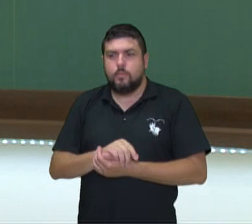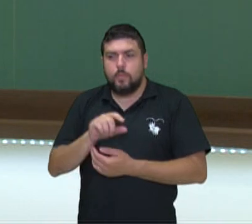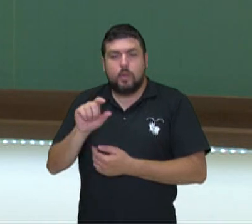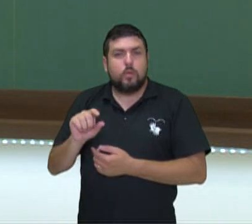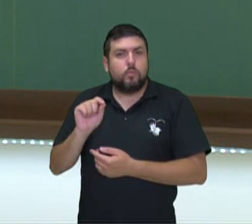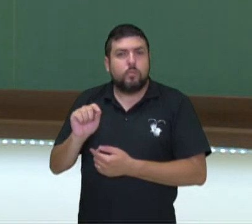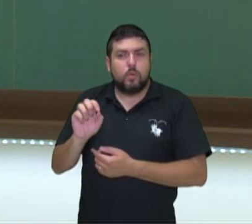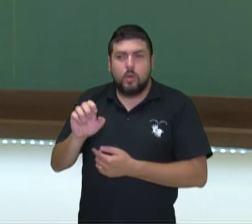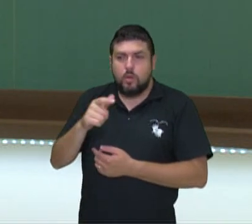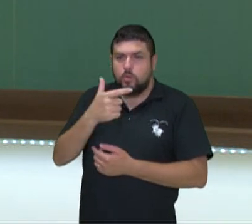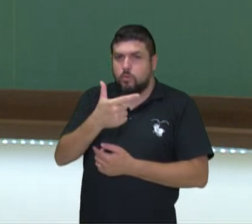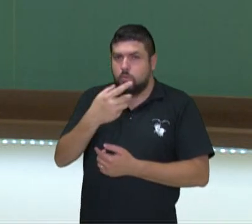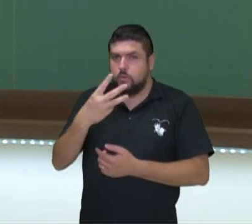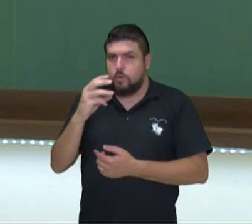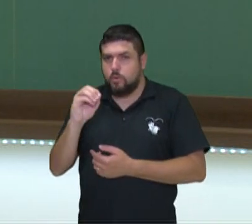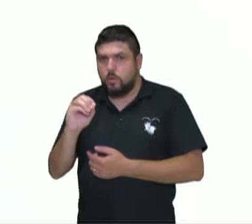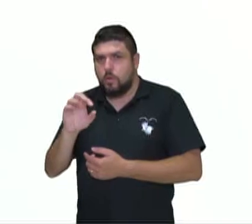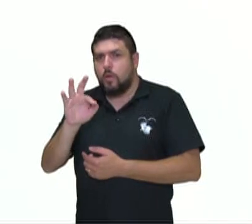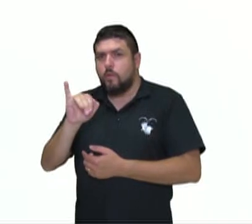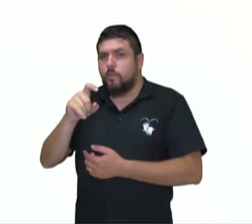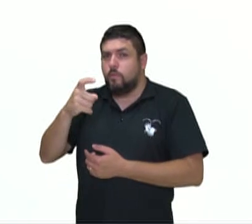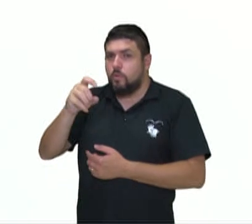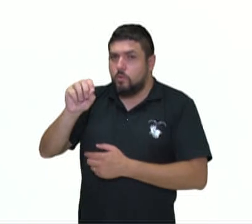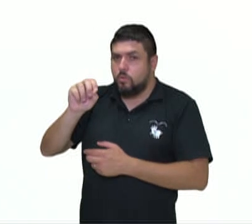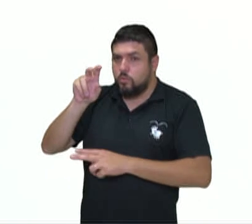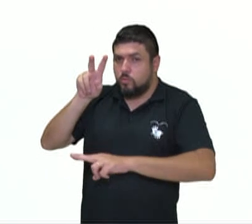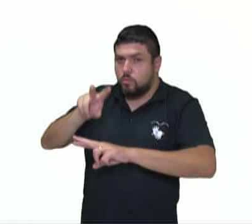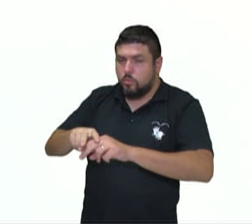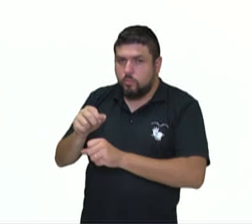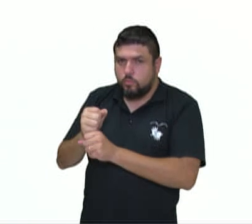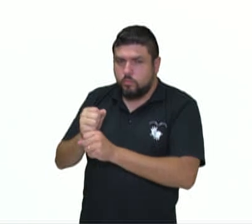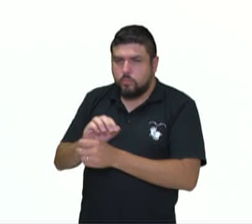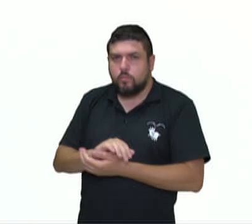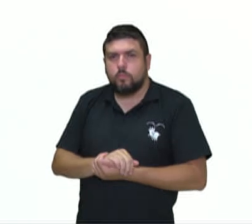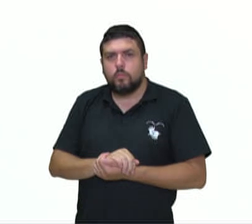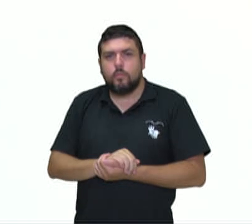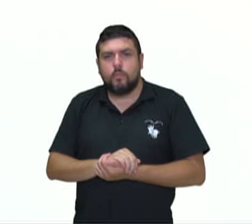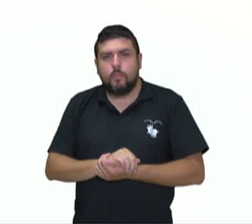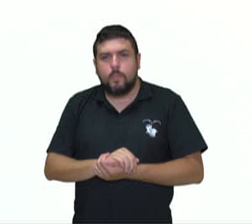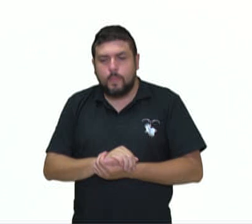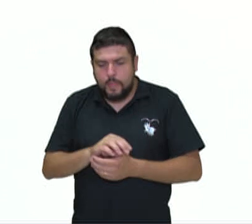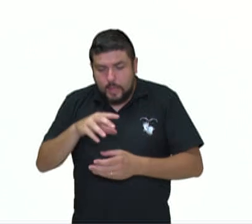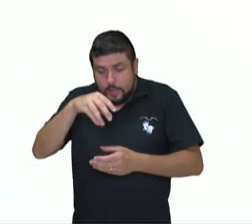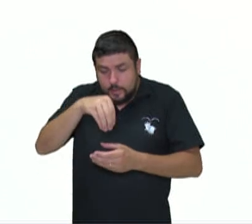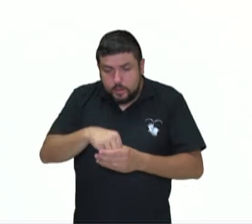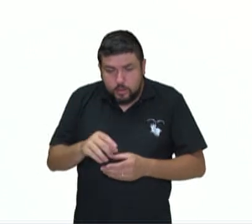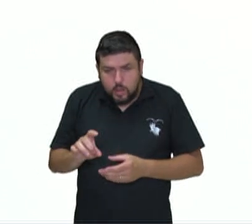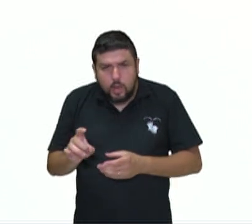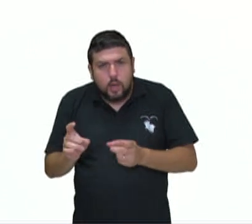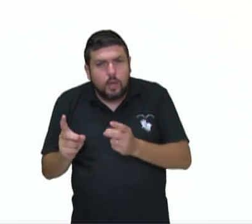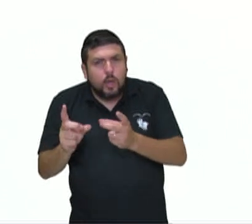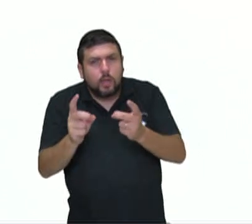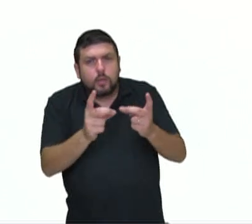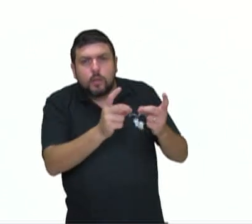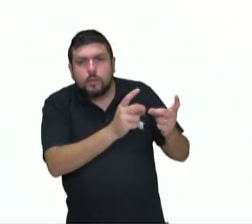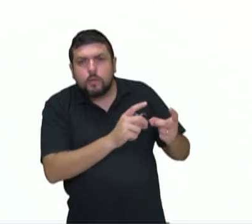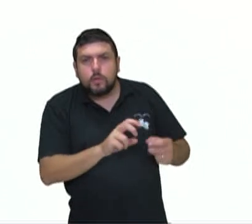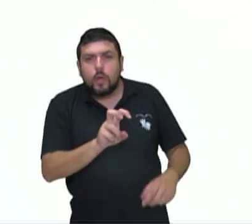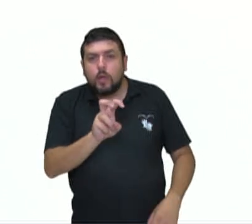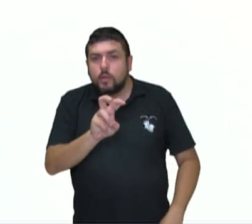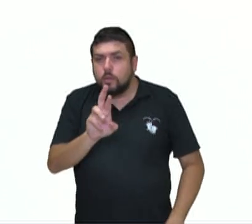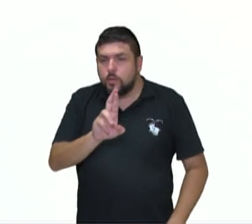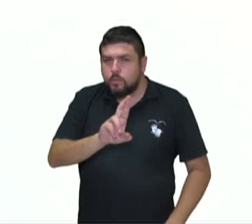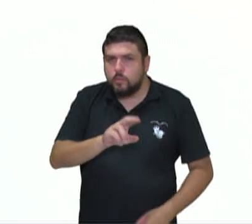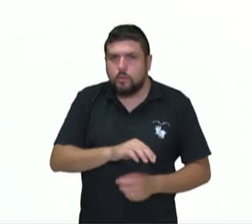aparecer sempre. Venderá cada unidade por R$ 5. O lucro final